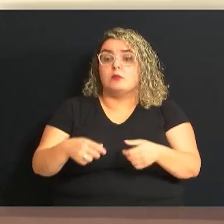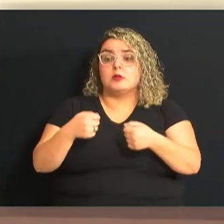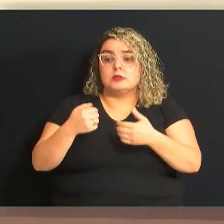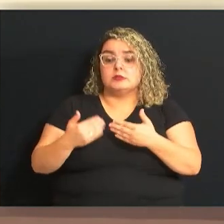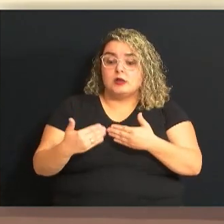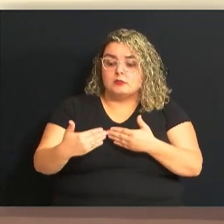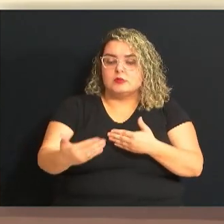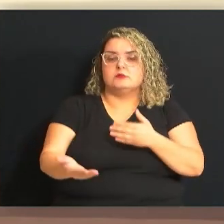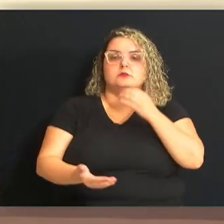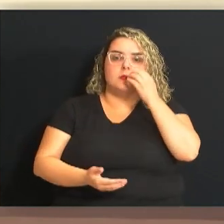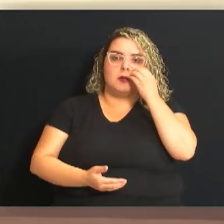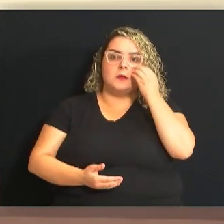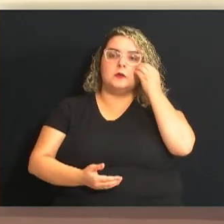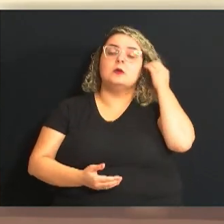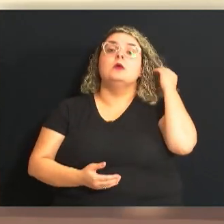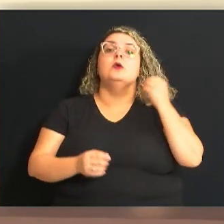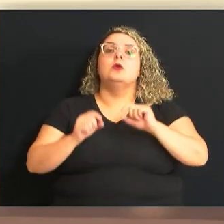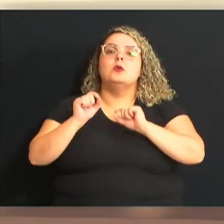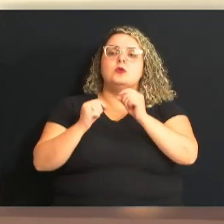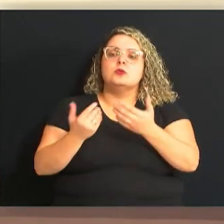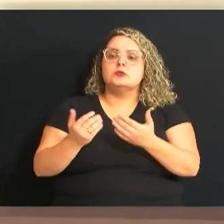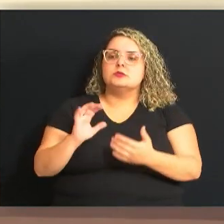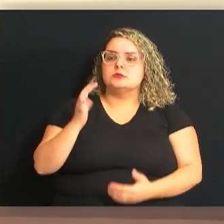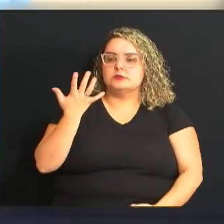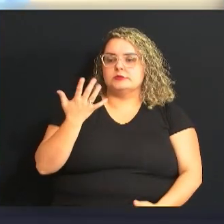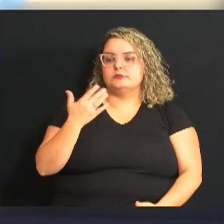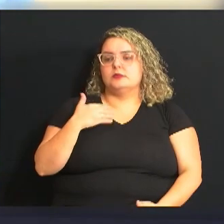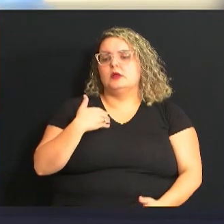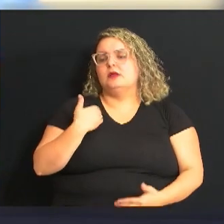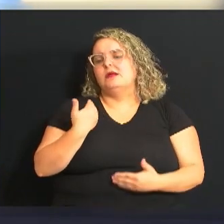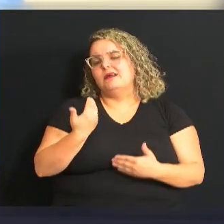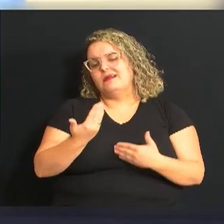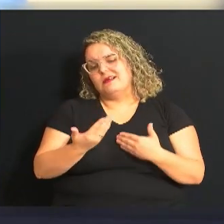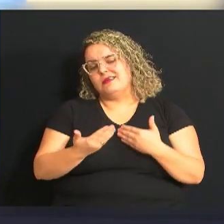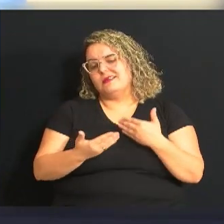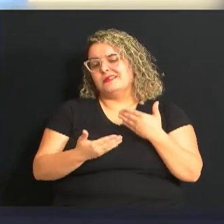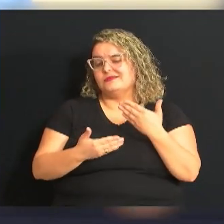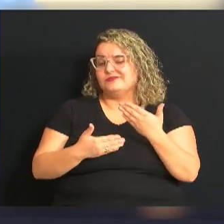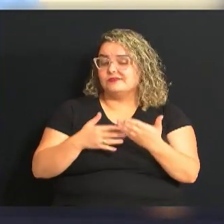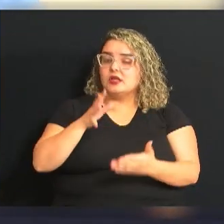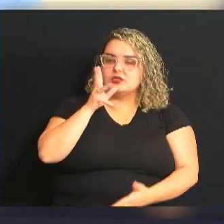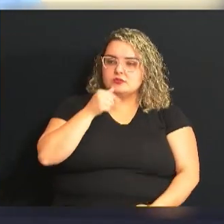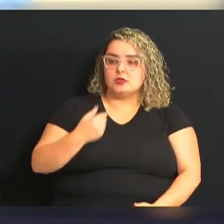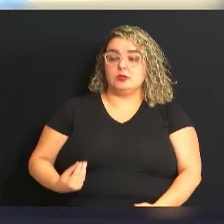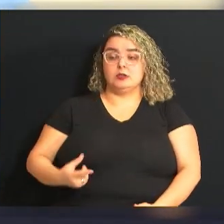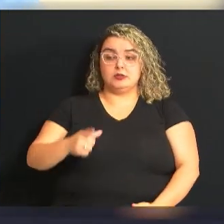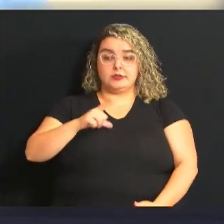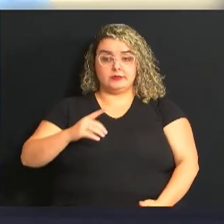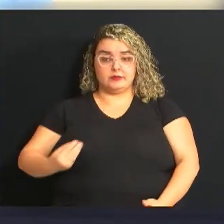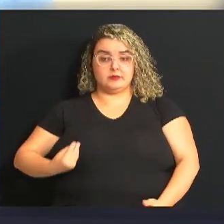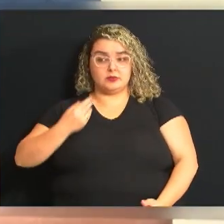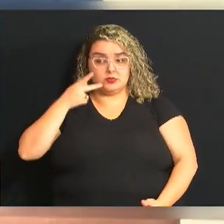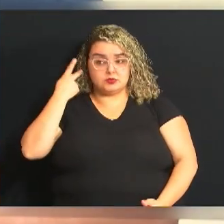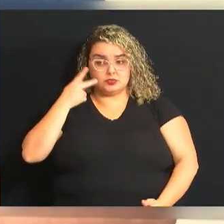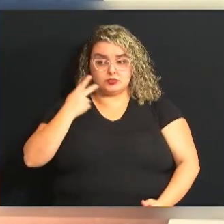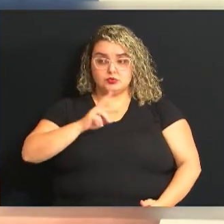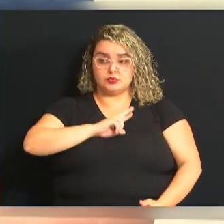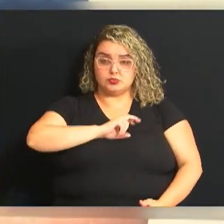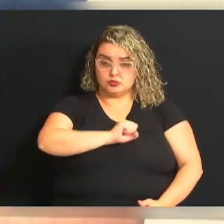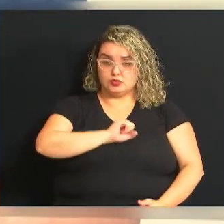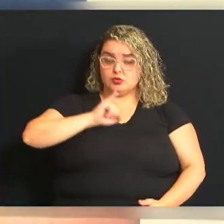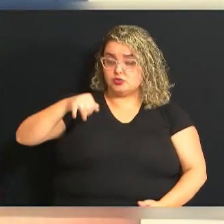algumas indefinições que o Executivo hoje não está trazendo para a nossa categoria. Hoje a gente